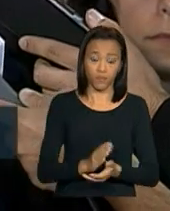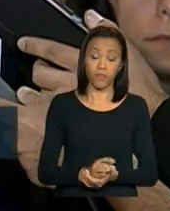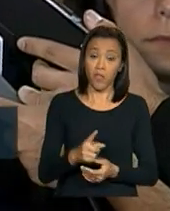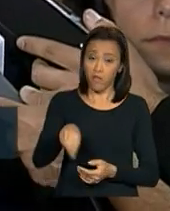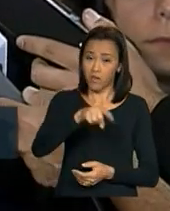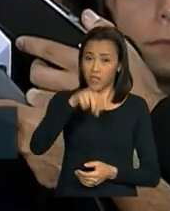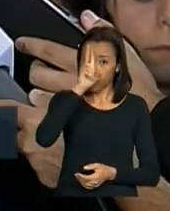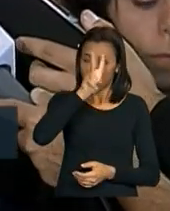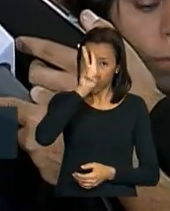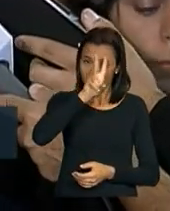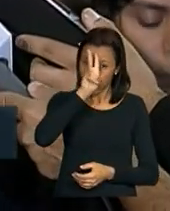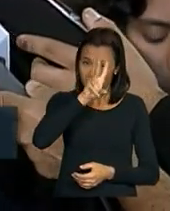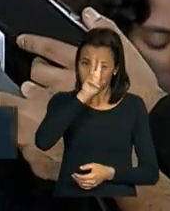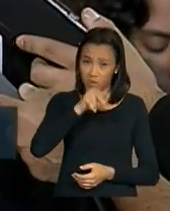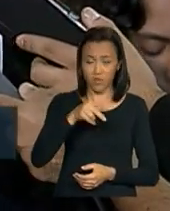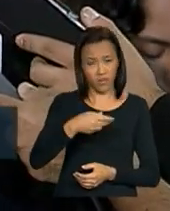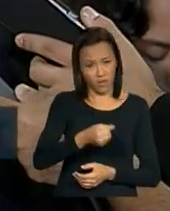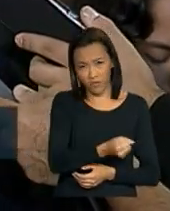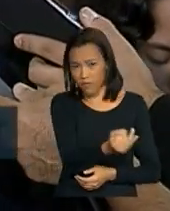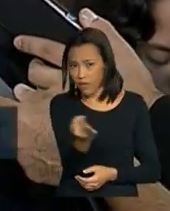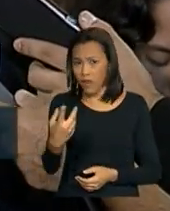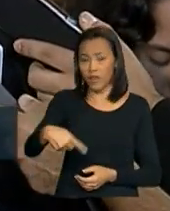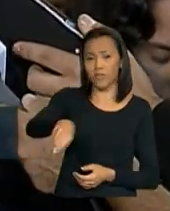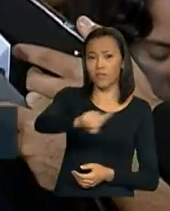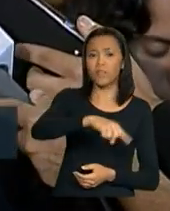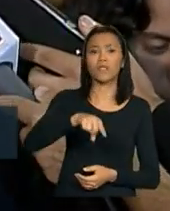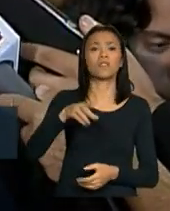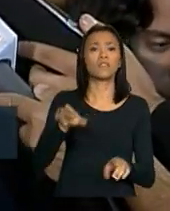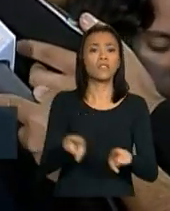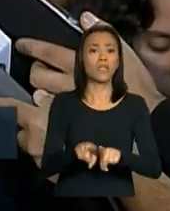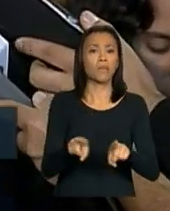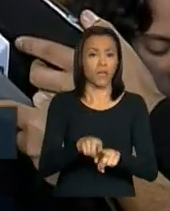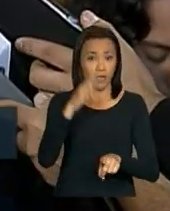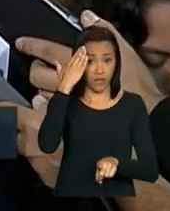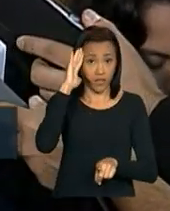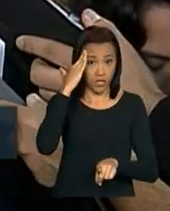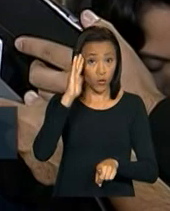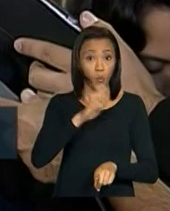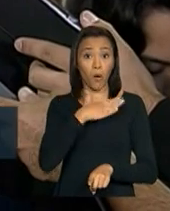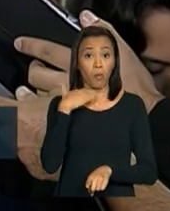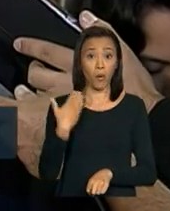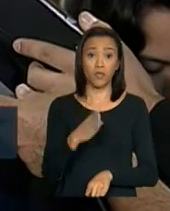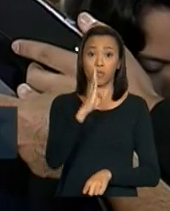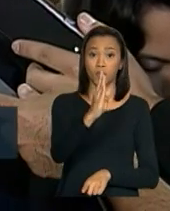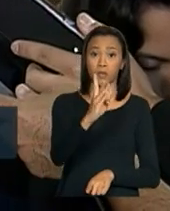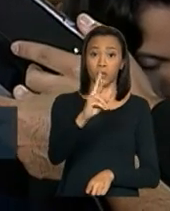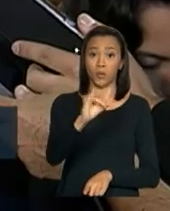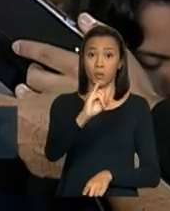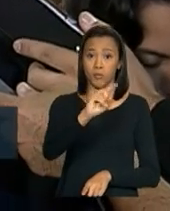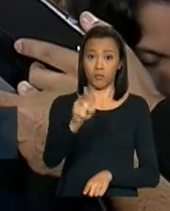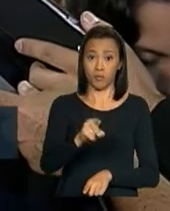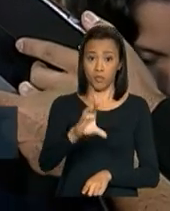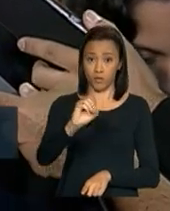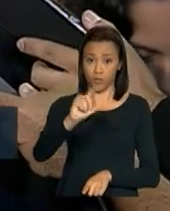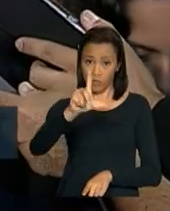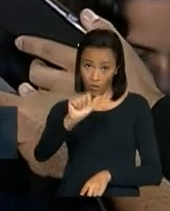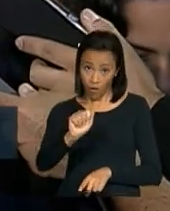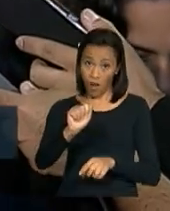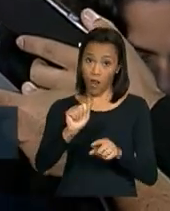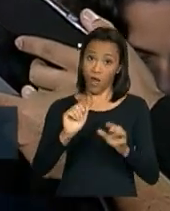Vocês lembram, e muitos de vocês até entendiam, que com a morte do Brizola o partido também